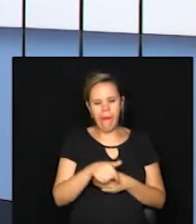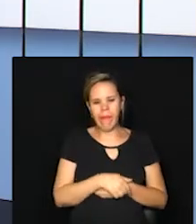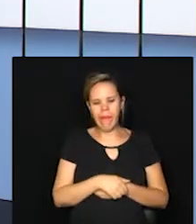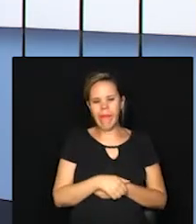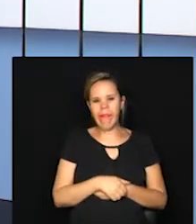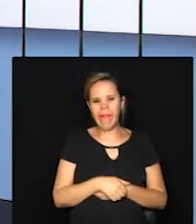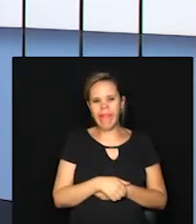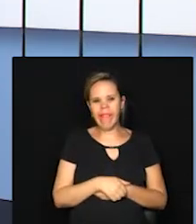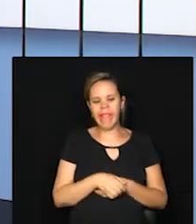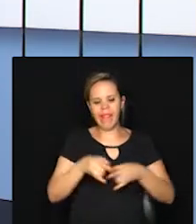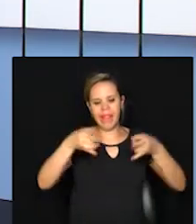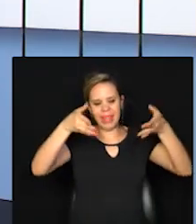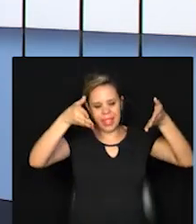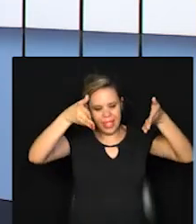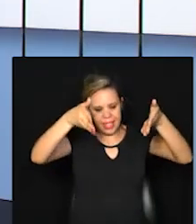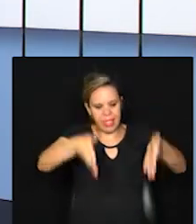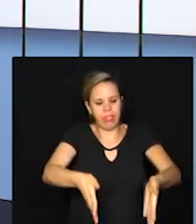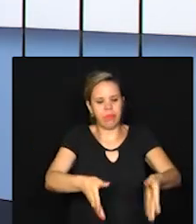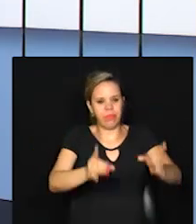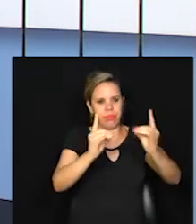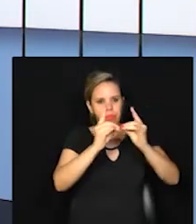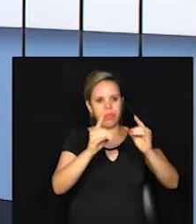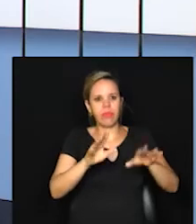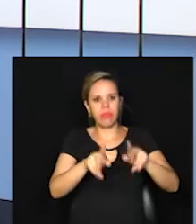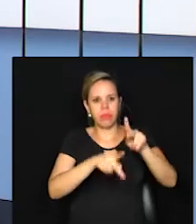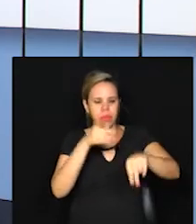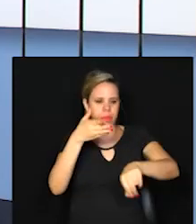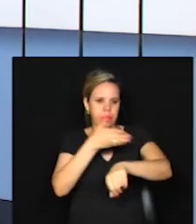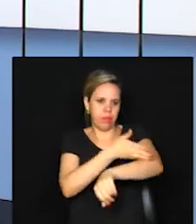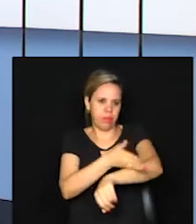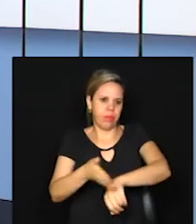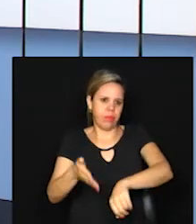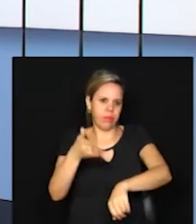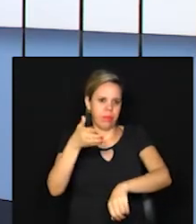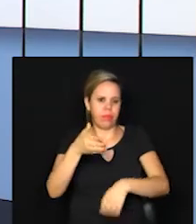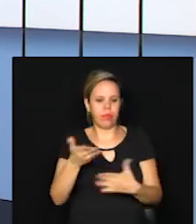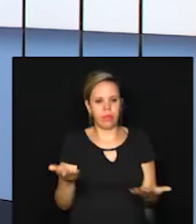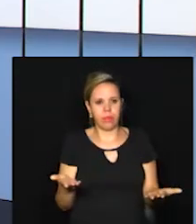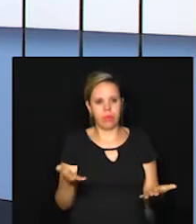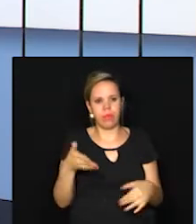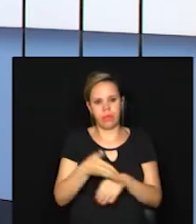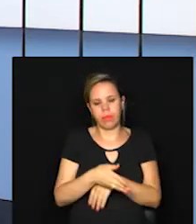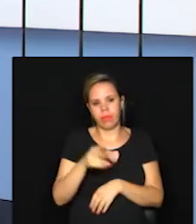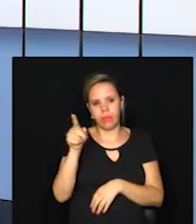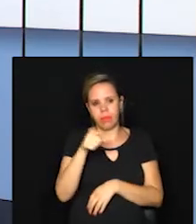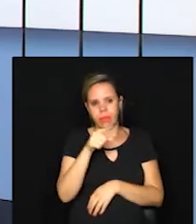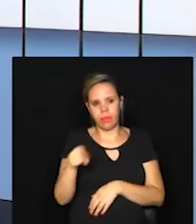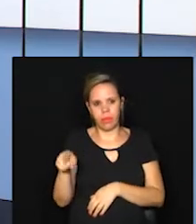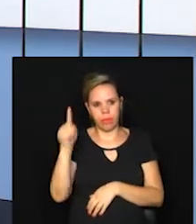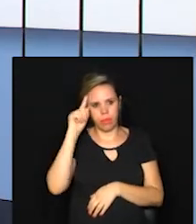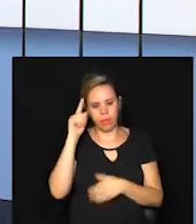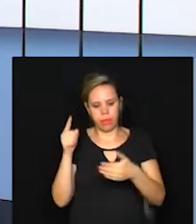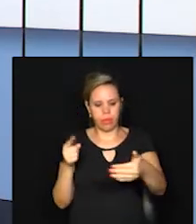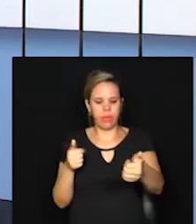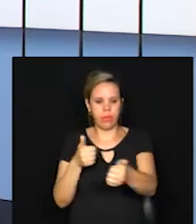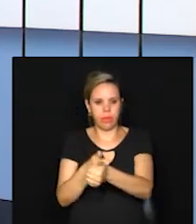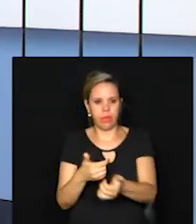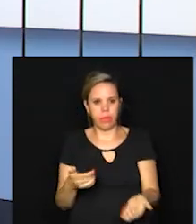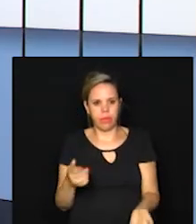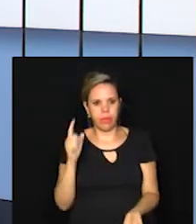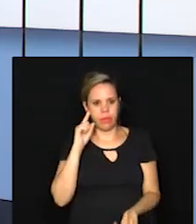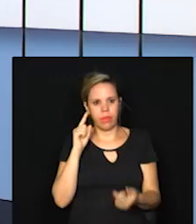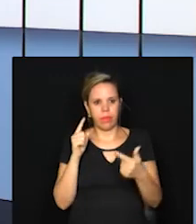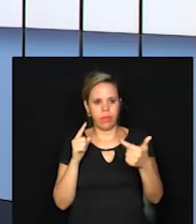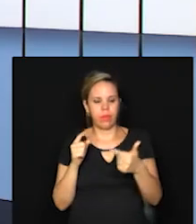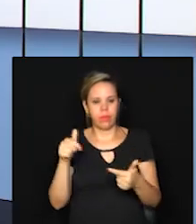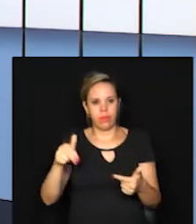Agora, os cemitérios, muita gente tem o costume de visitar os cemitérios, principalmente no feriado de finados que vem por aí. A